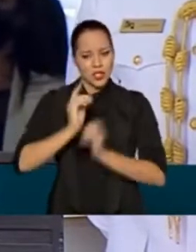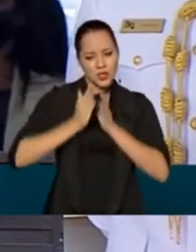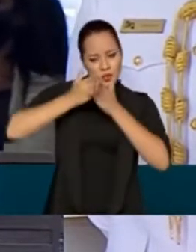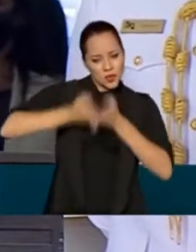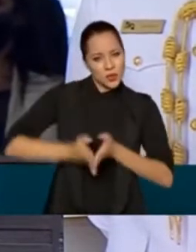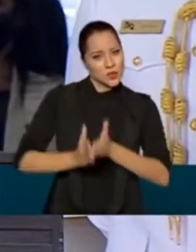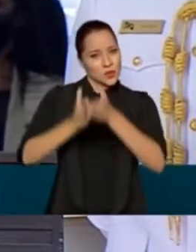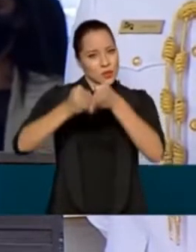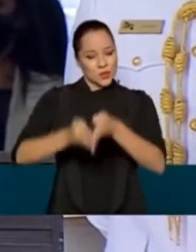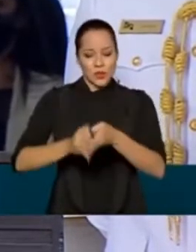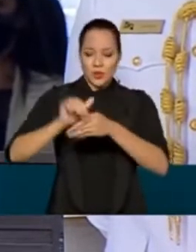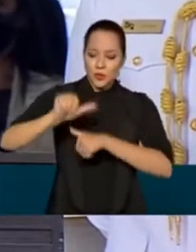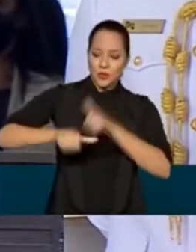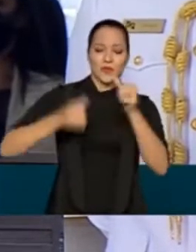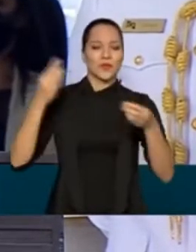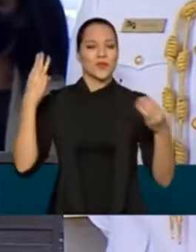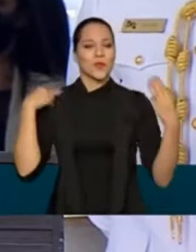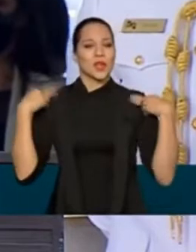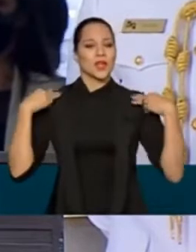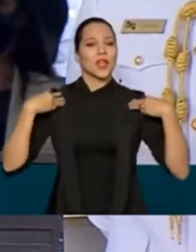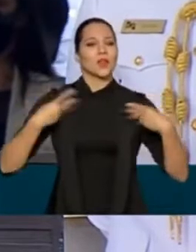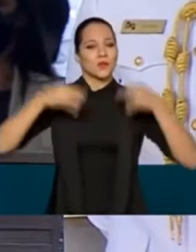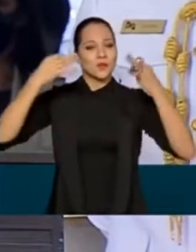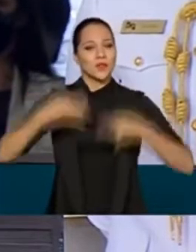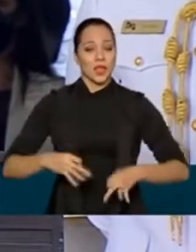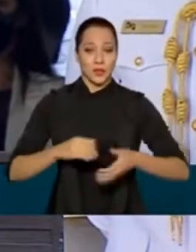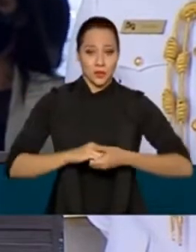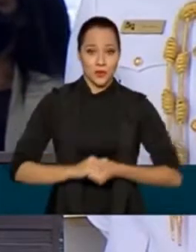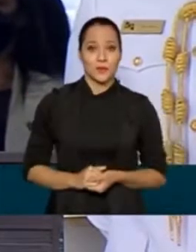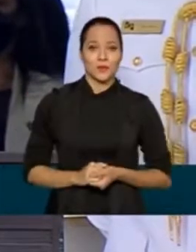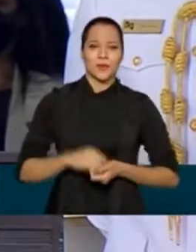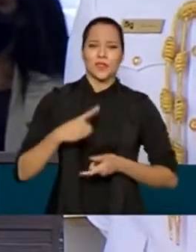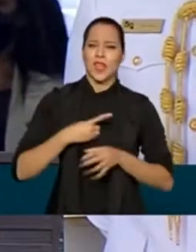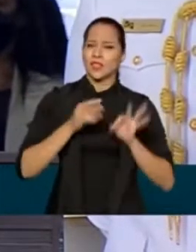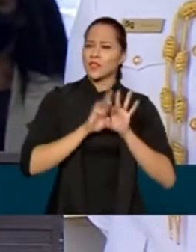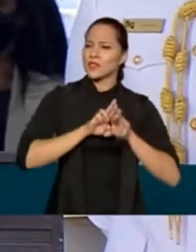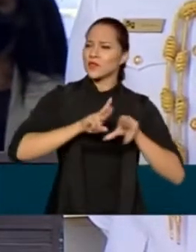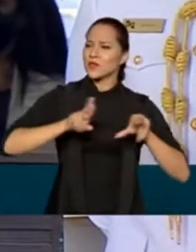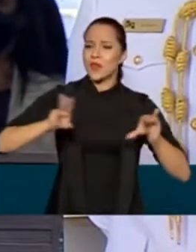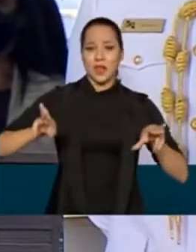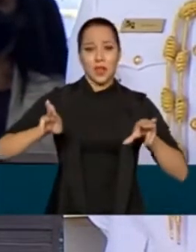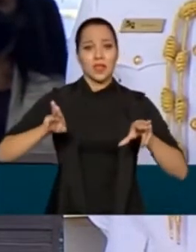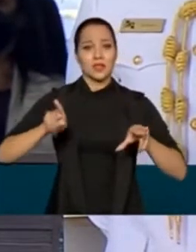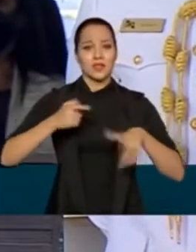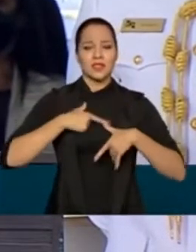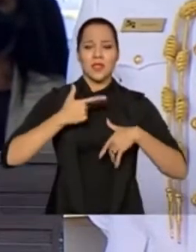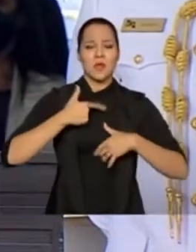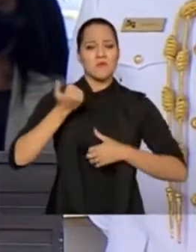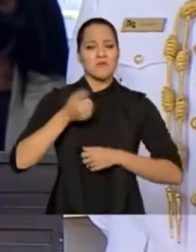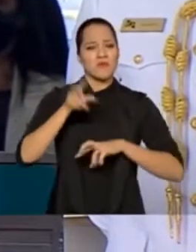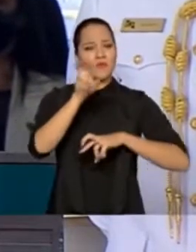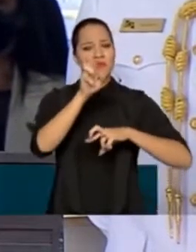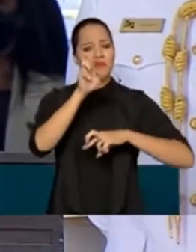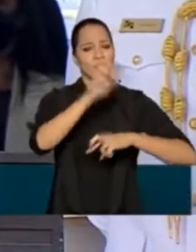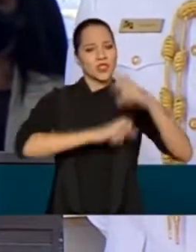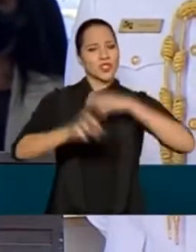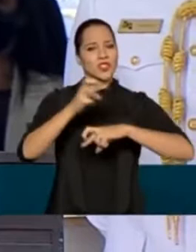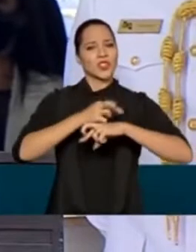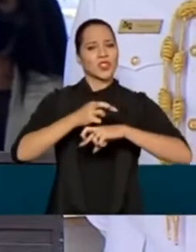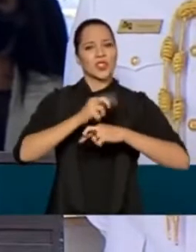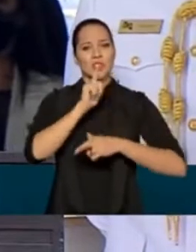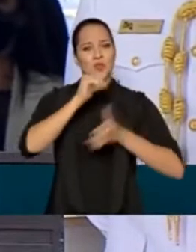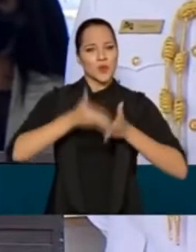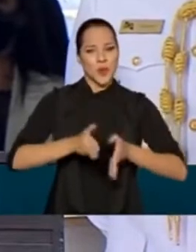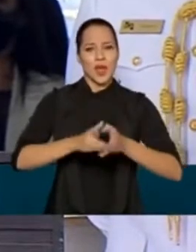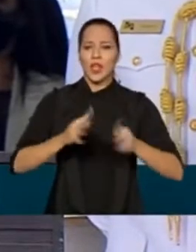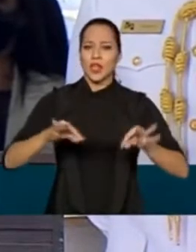depois, tornei-me um marinheiro completo, um bandeirante das longitudes salgadas, um sentinela dos mares, como somos todos os